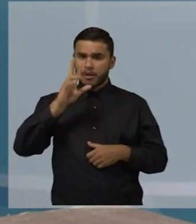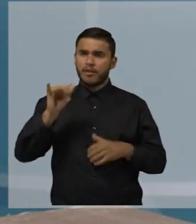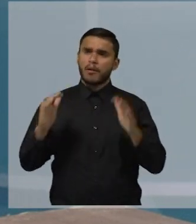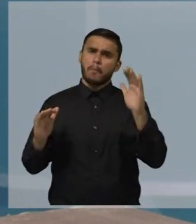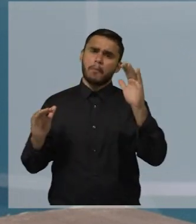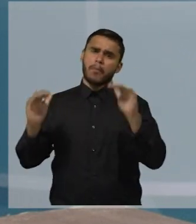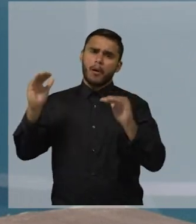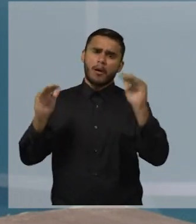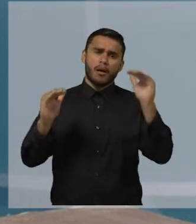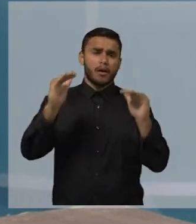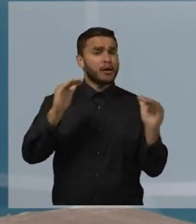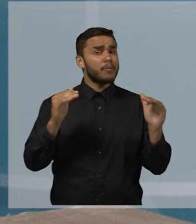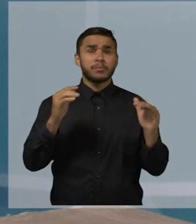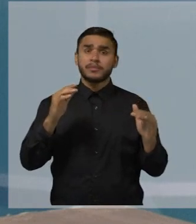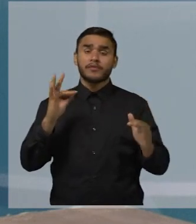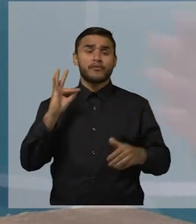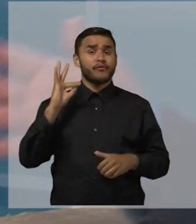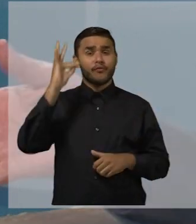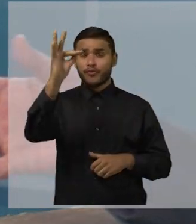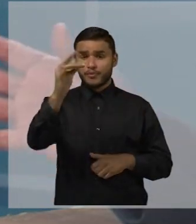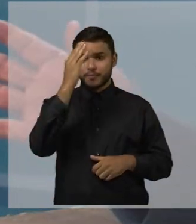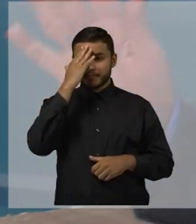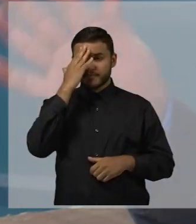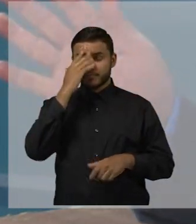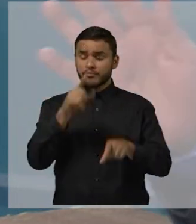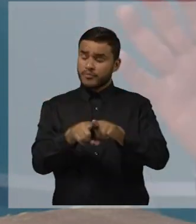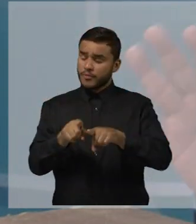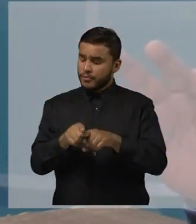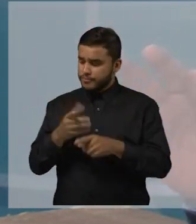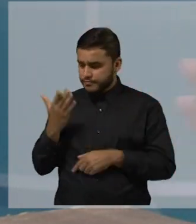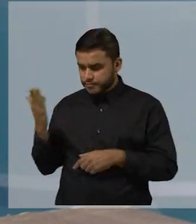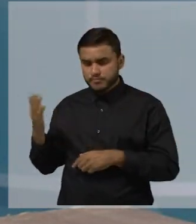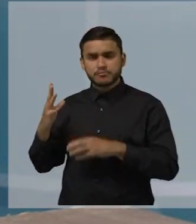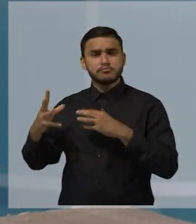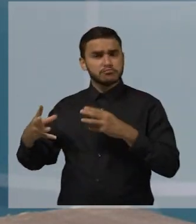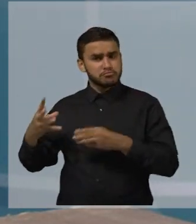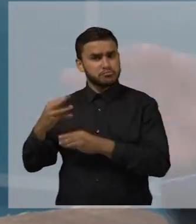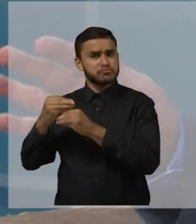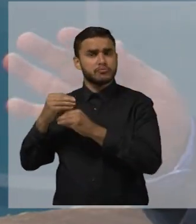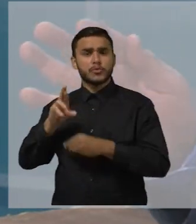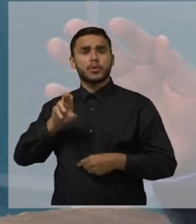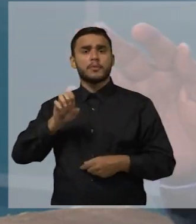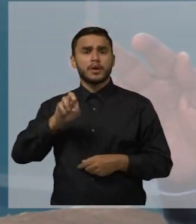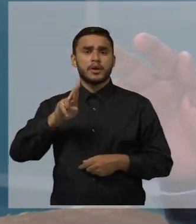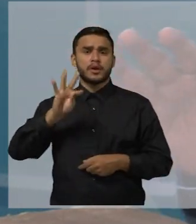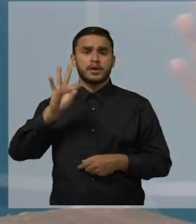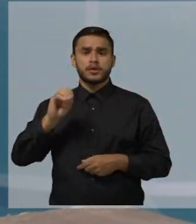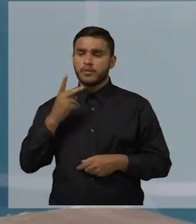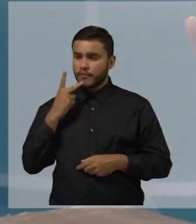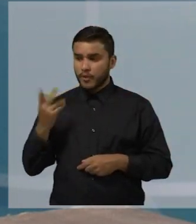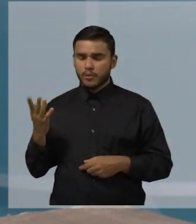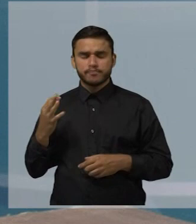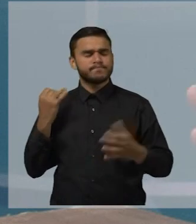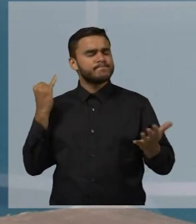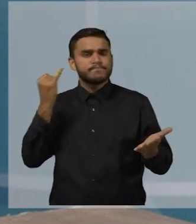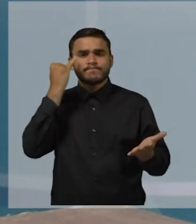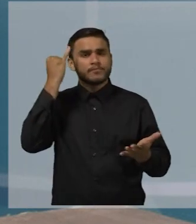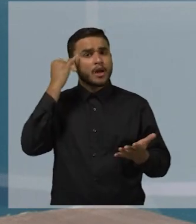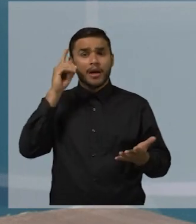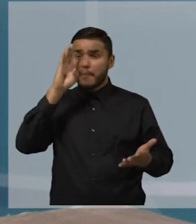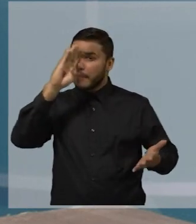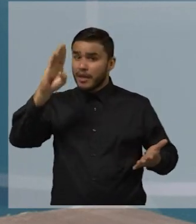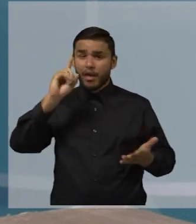outras desigualdades, é de longo prazo. A educação, como disse o professor Roberto, é fundamental, não tem